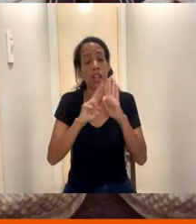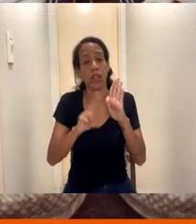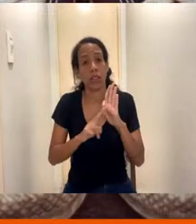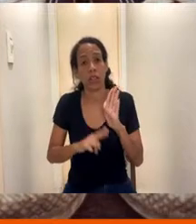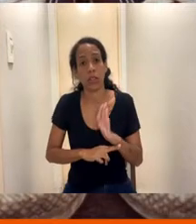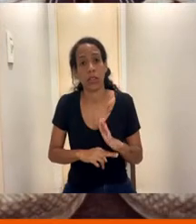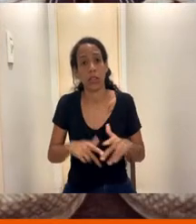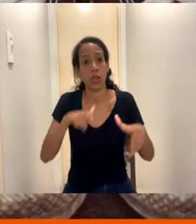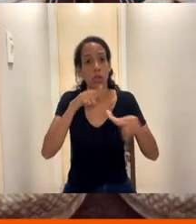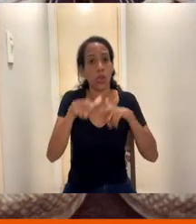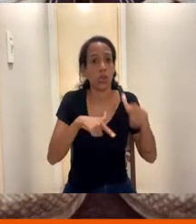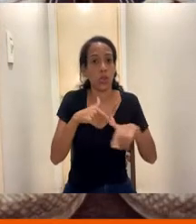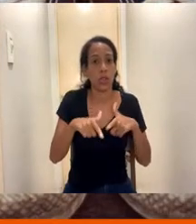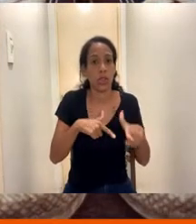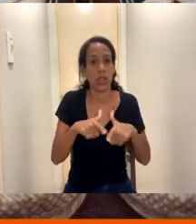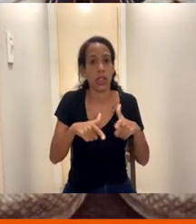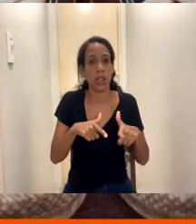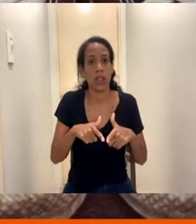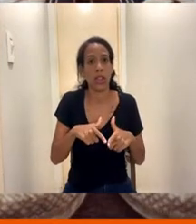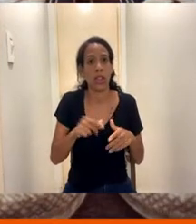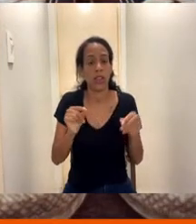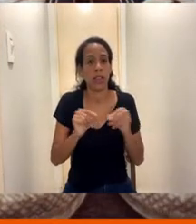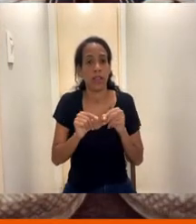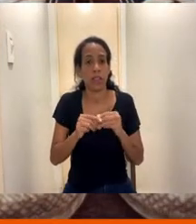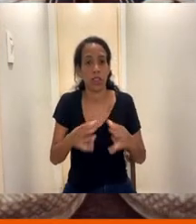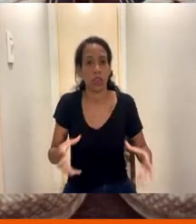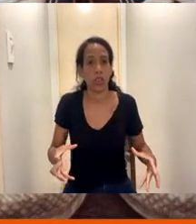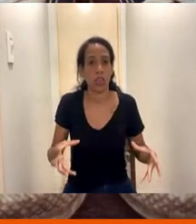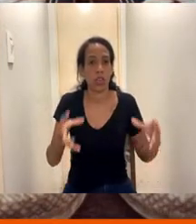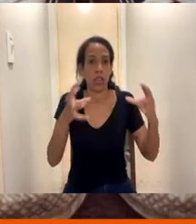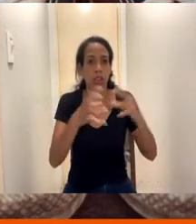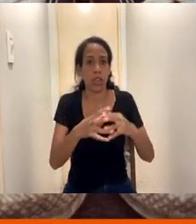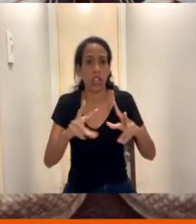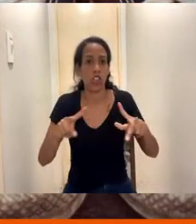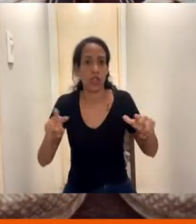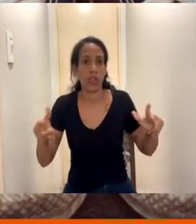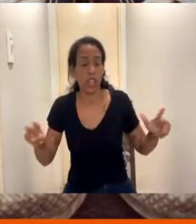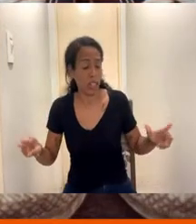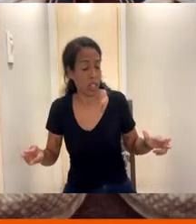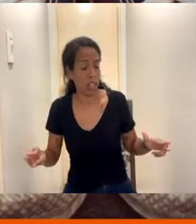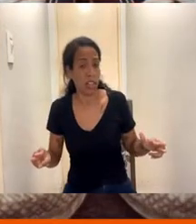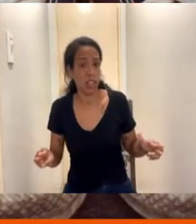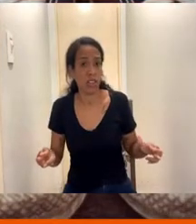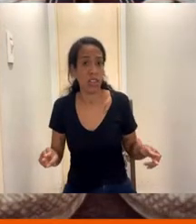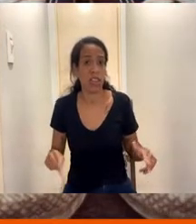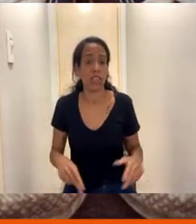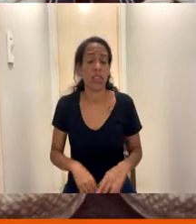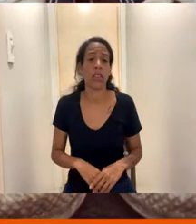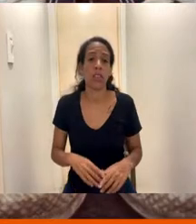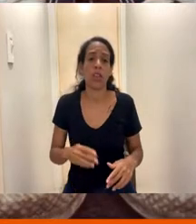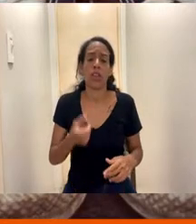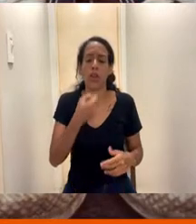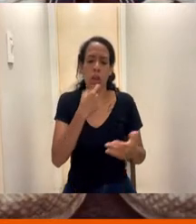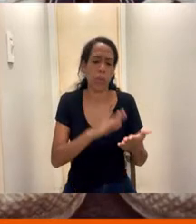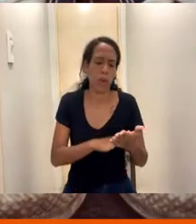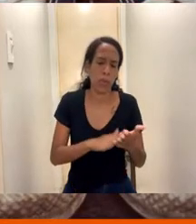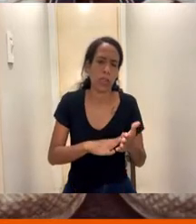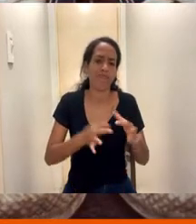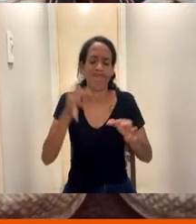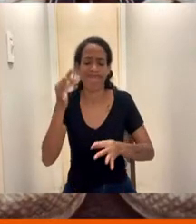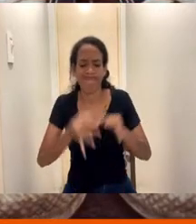O trabalho foi desenvolvido em meio a uma conjuntura muito adversa, em meio a diversas propostas